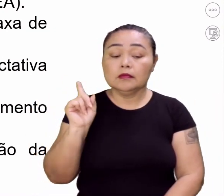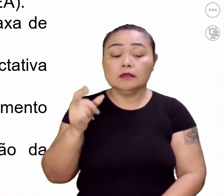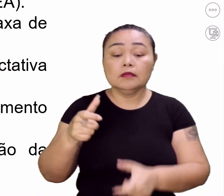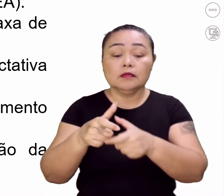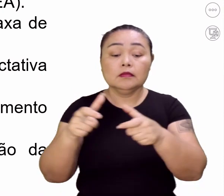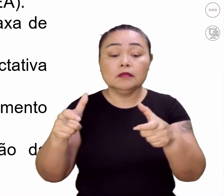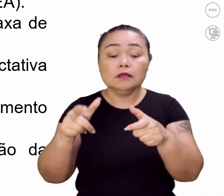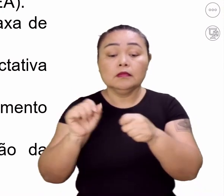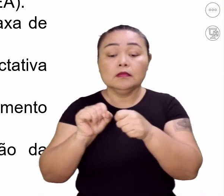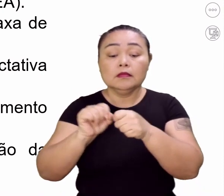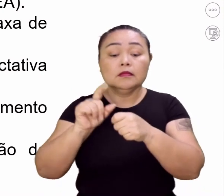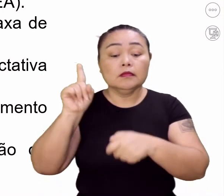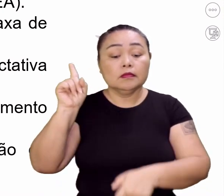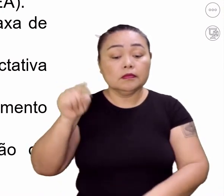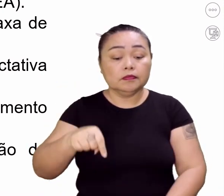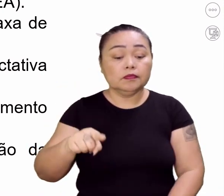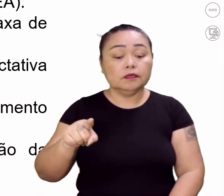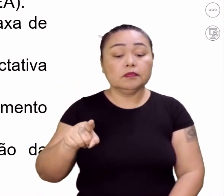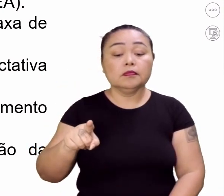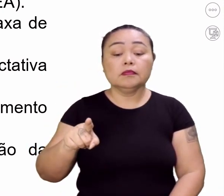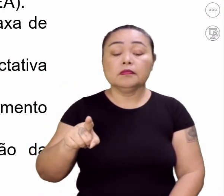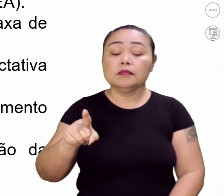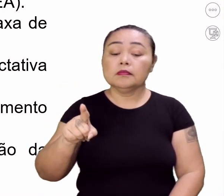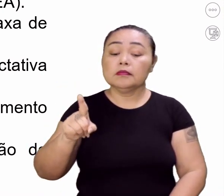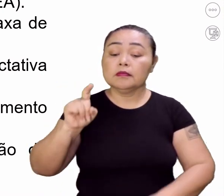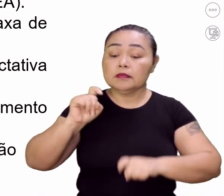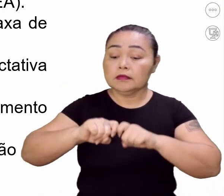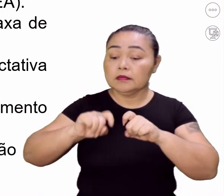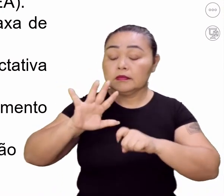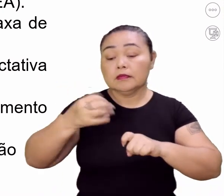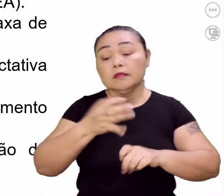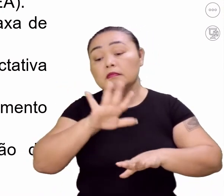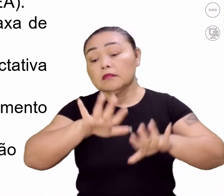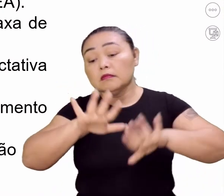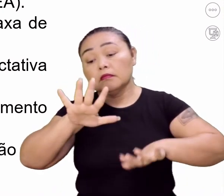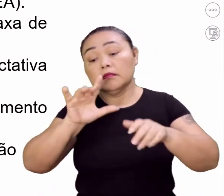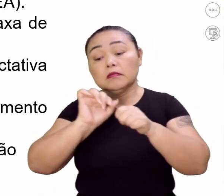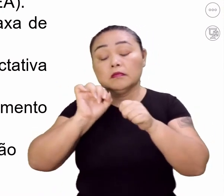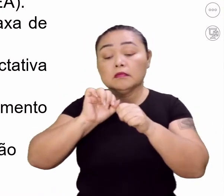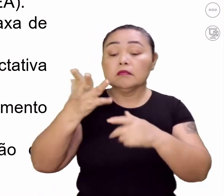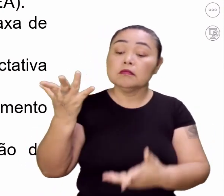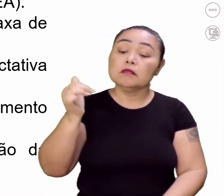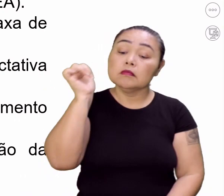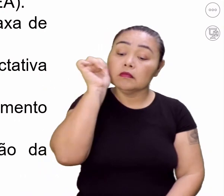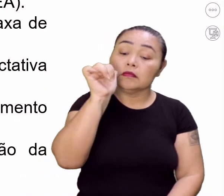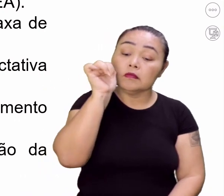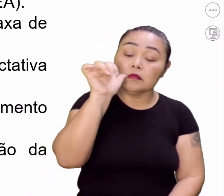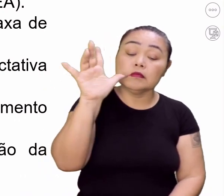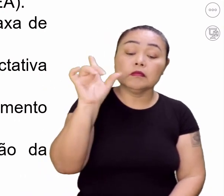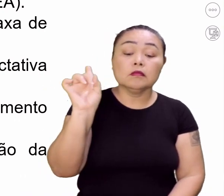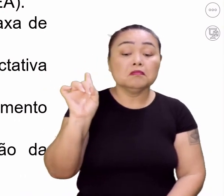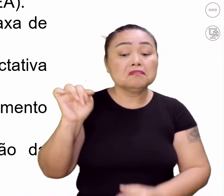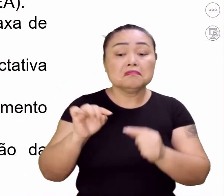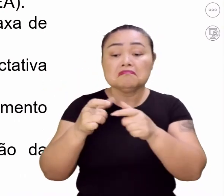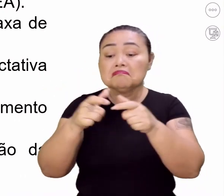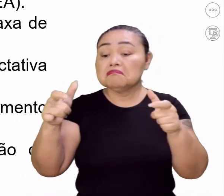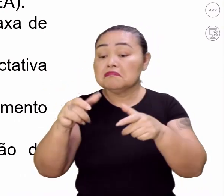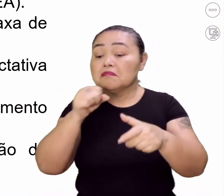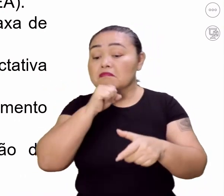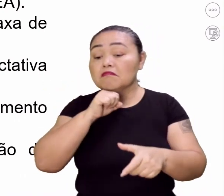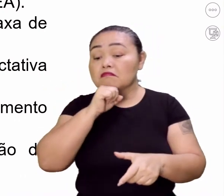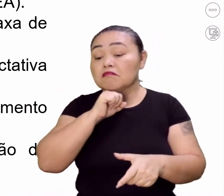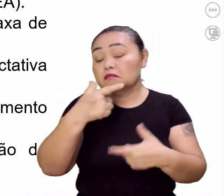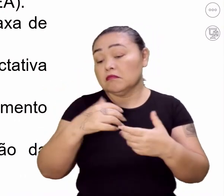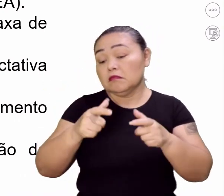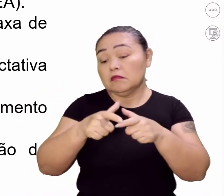aumento da taxa de fecundidade. Fecundidade é a média de filhos, né, por mulher. Isso. Não tem nada a ver com a questão do aumento da